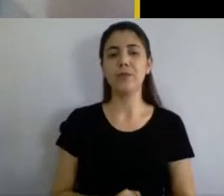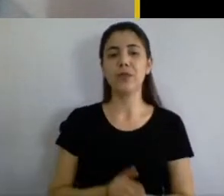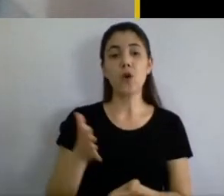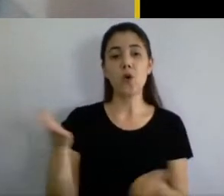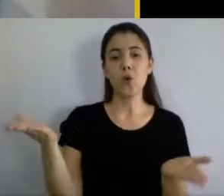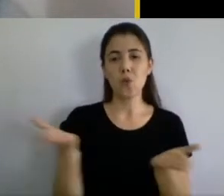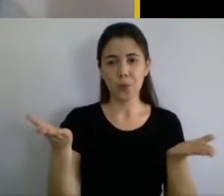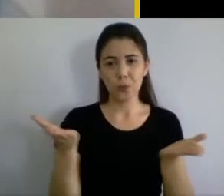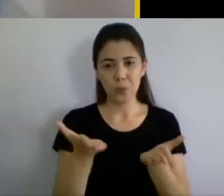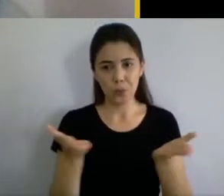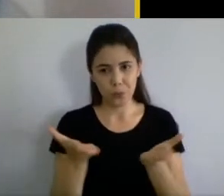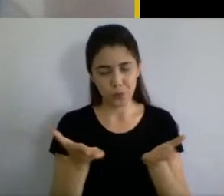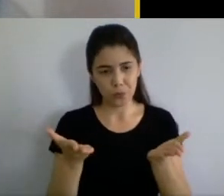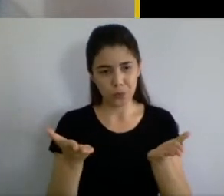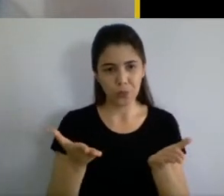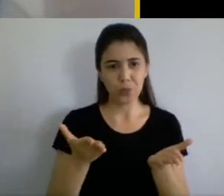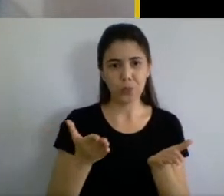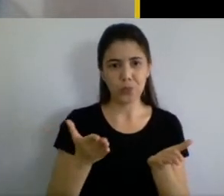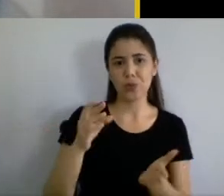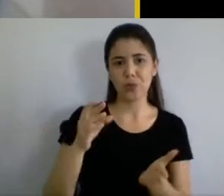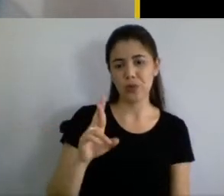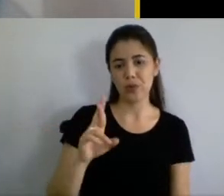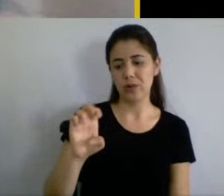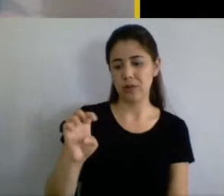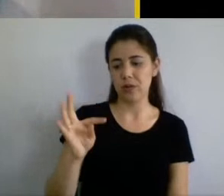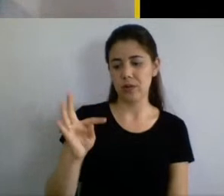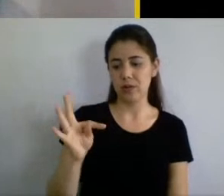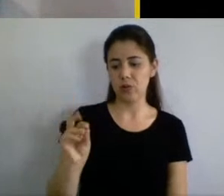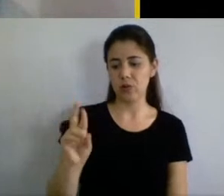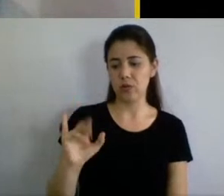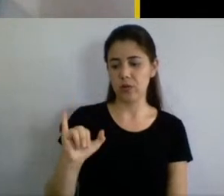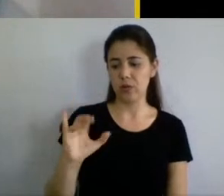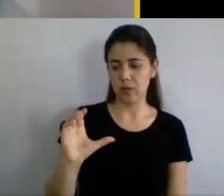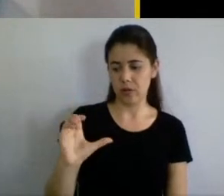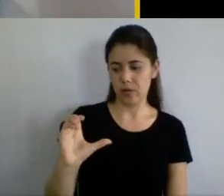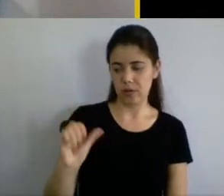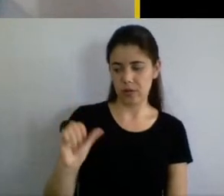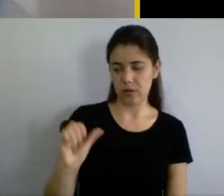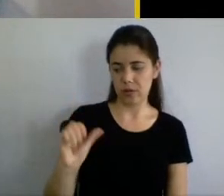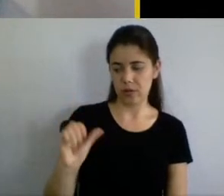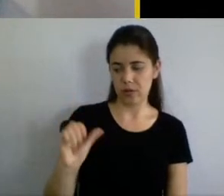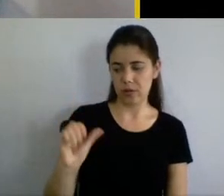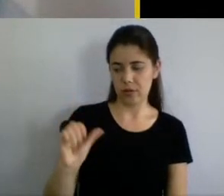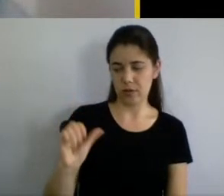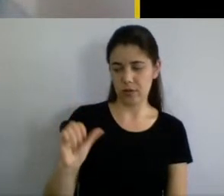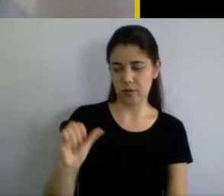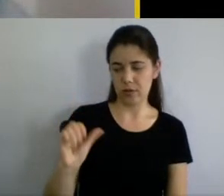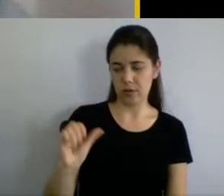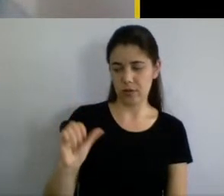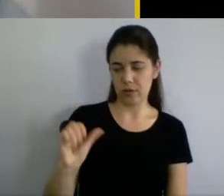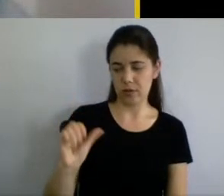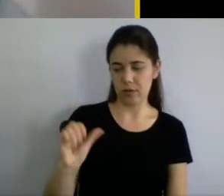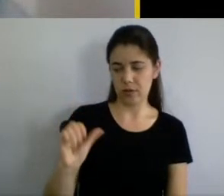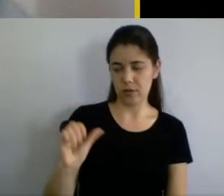temos a honra de receber o professor João Tansen aqui conosco e o professor Marcelo Achá, que vai.